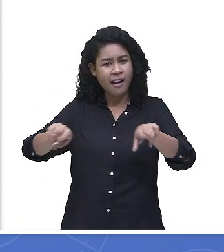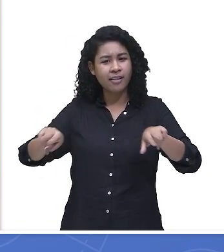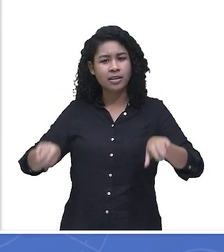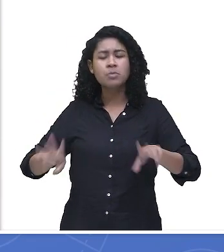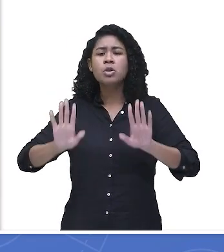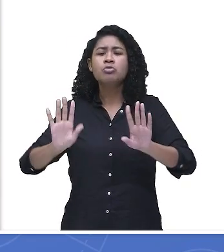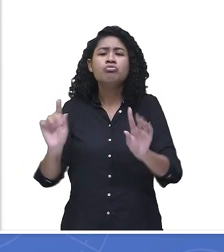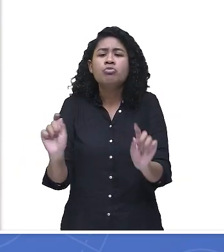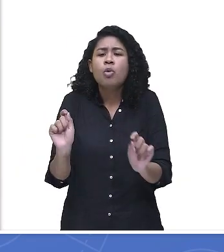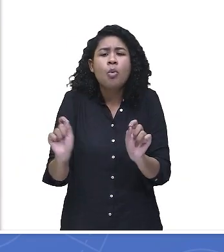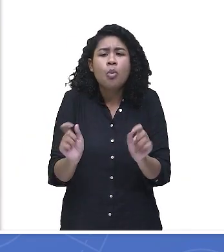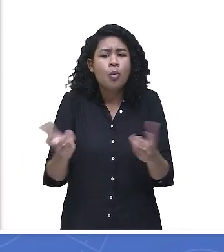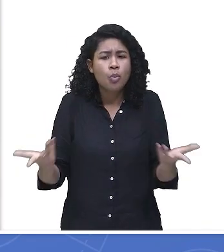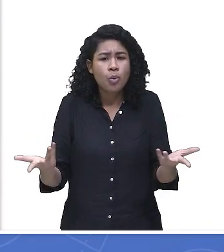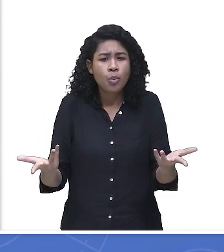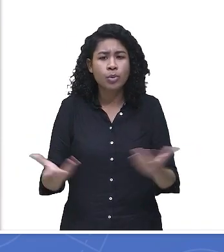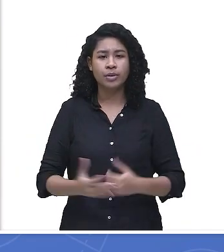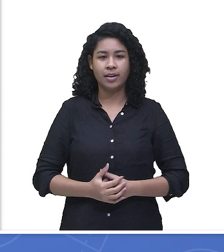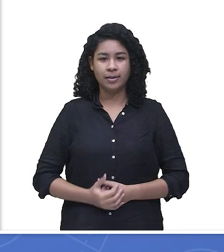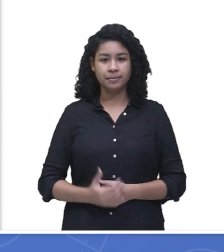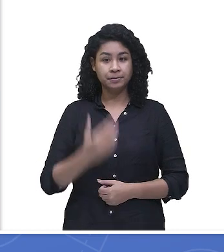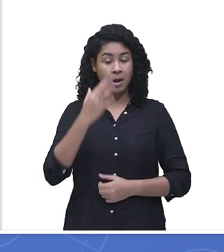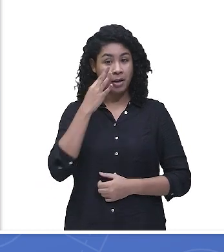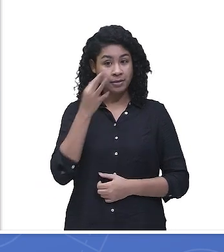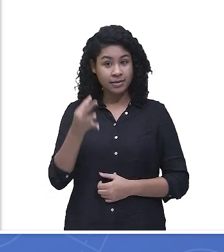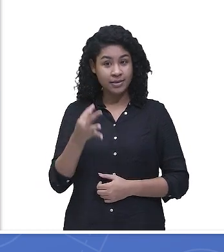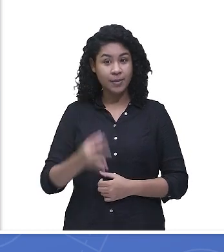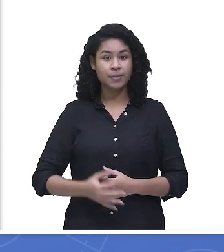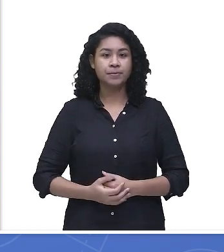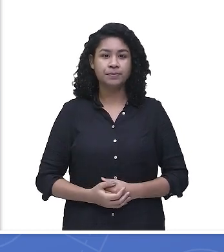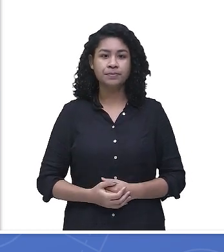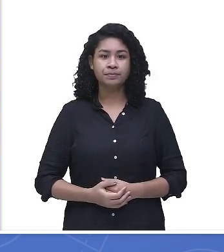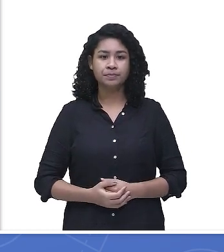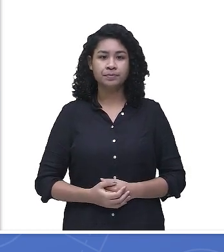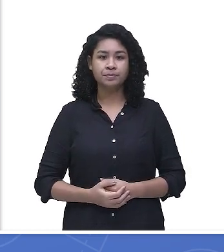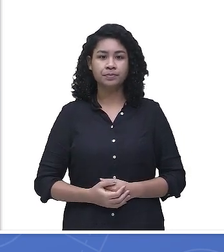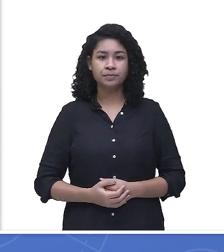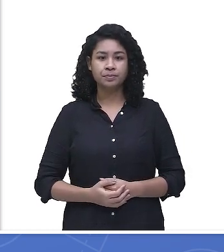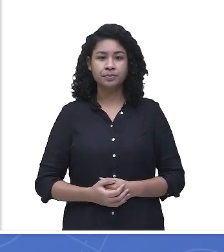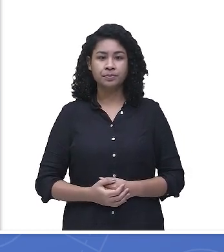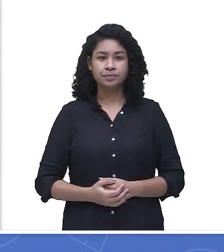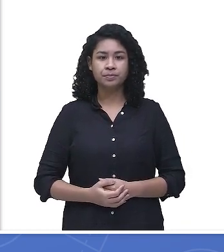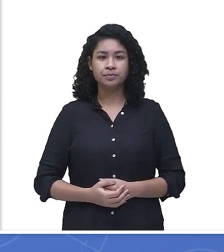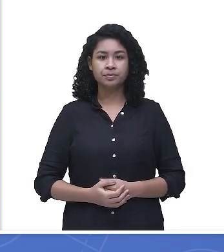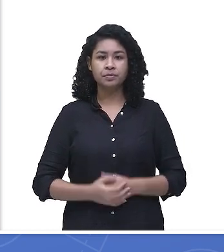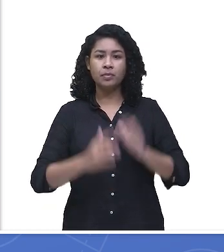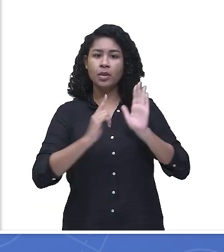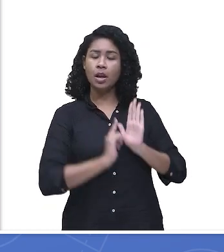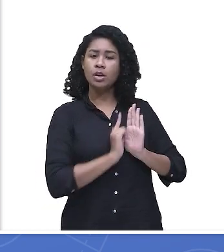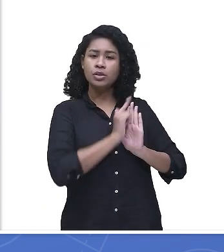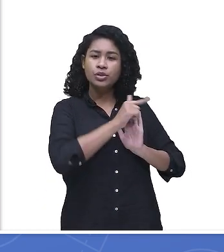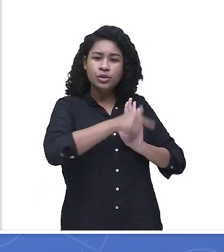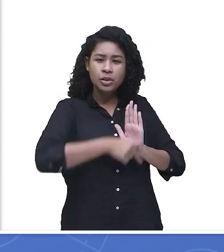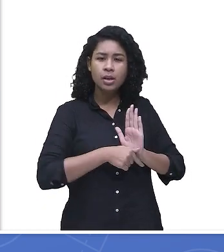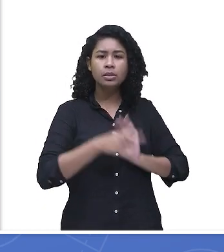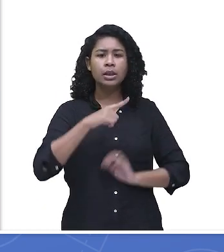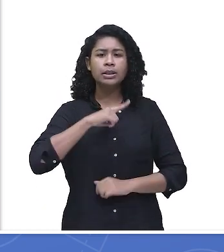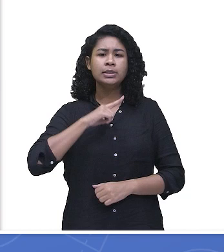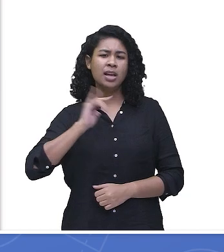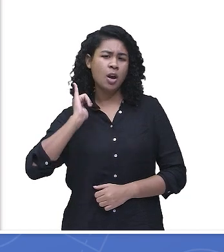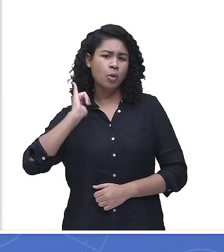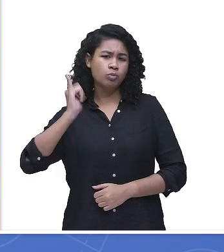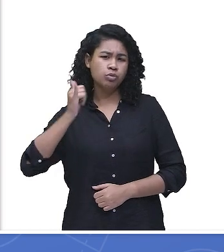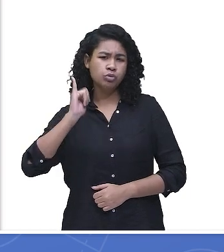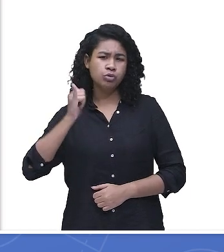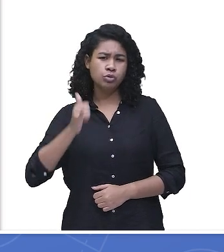lá. Observando aí no nosso texto, é um gênero, no caso, o romance é um gênero discursivo que consiste em uma